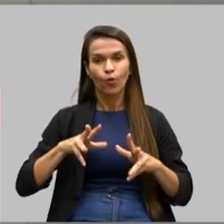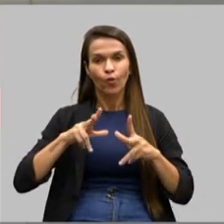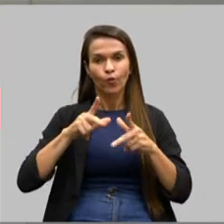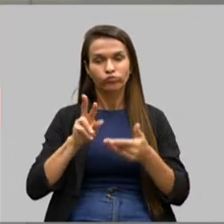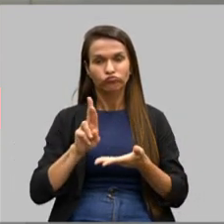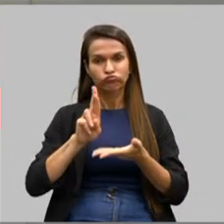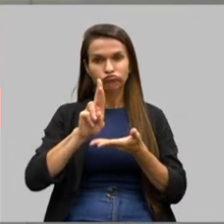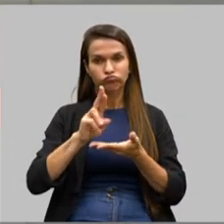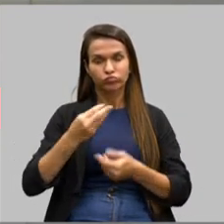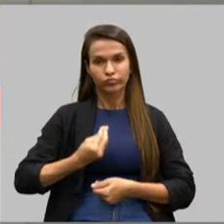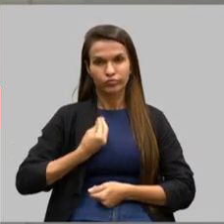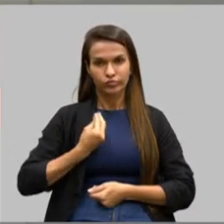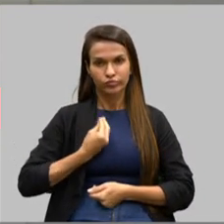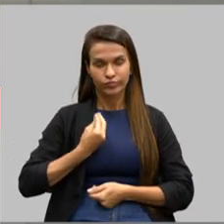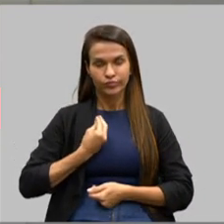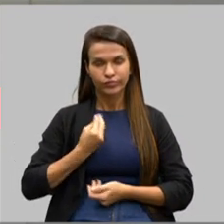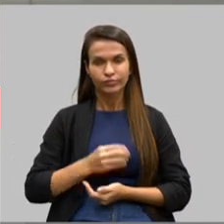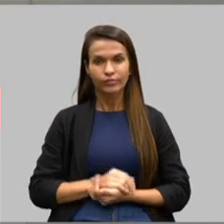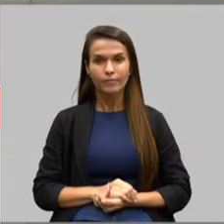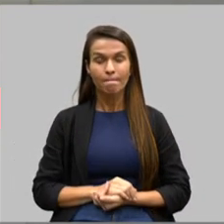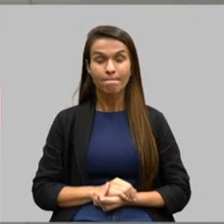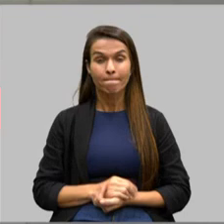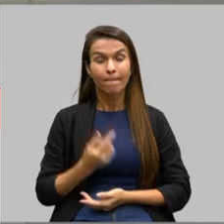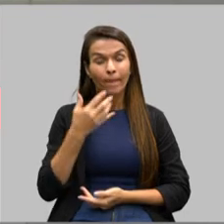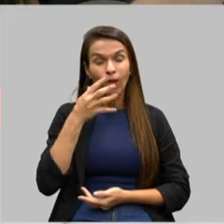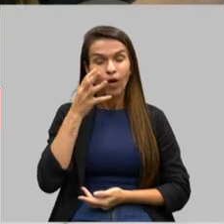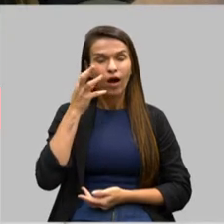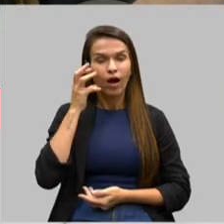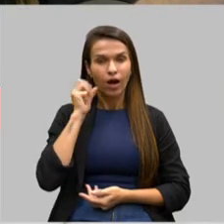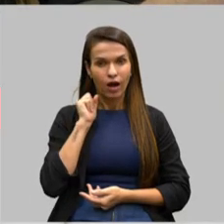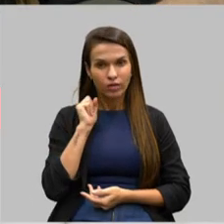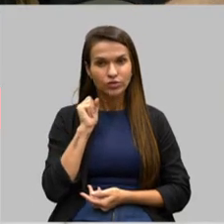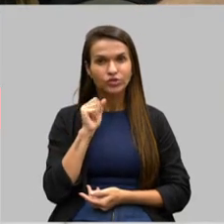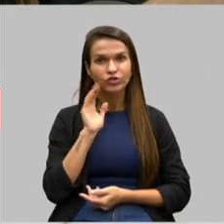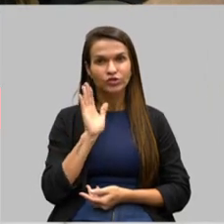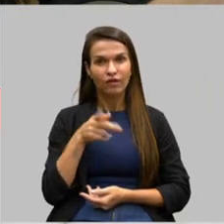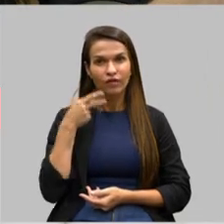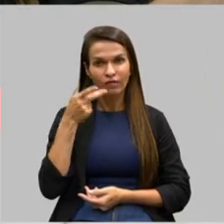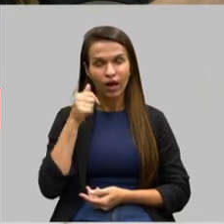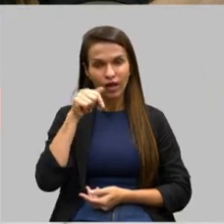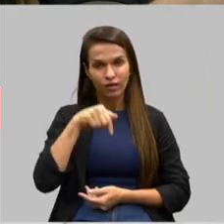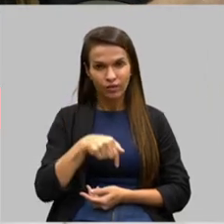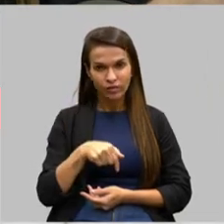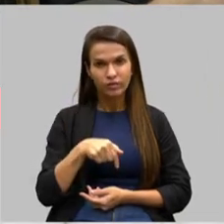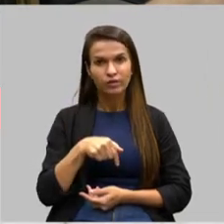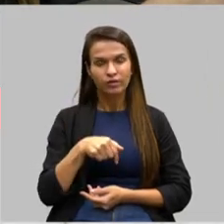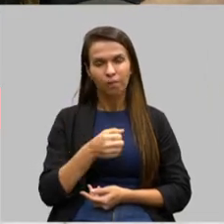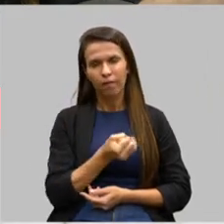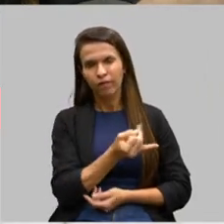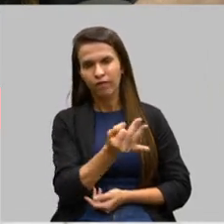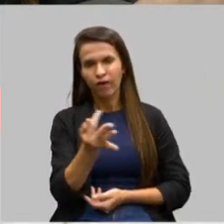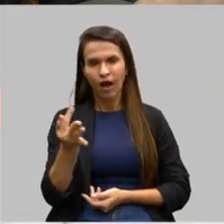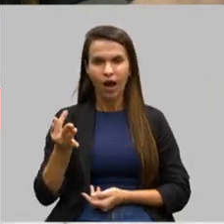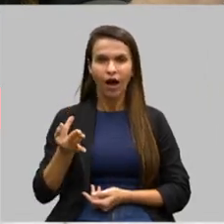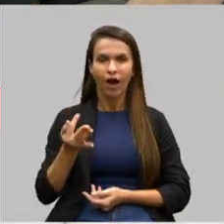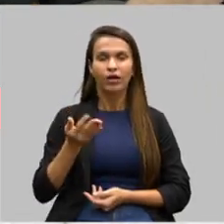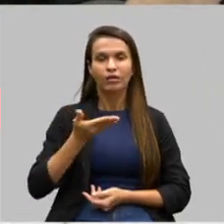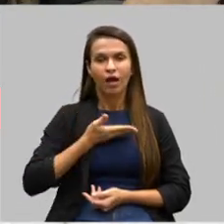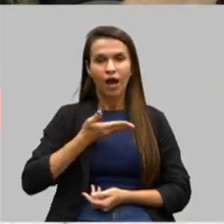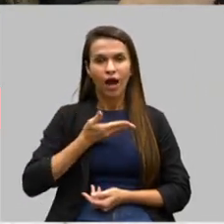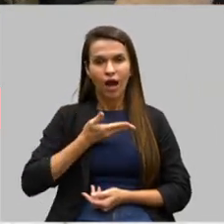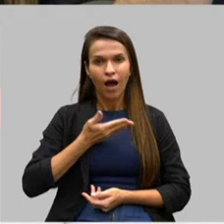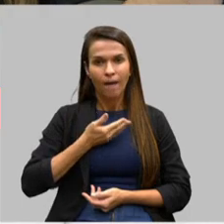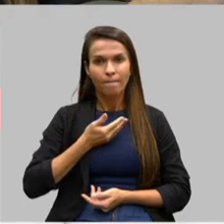presentes. Tá? Eu acho que já foi dito aqui por vários colegas aqui